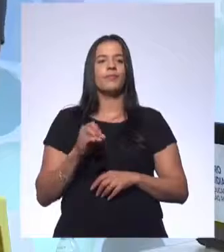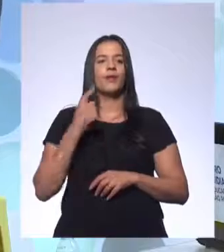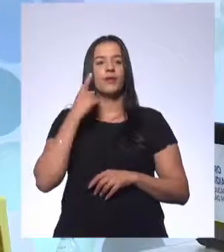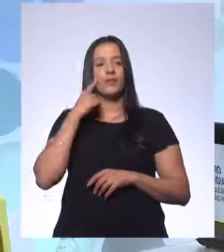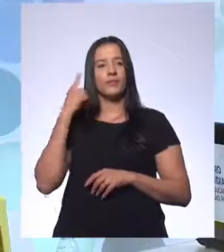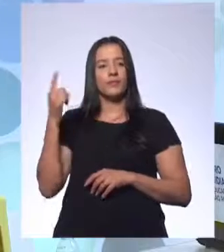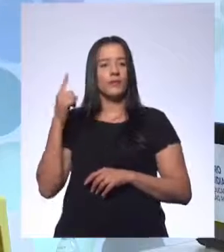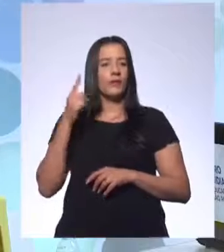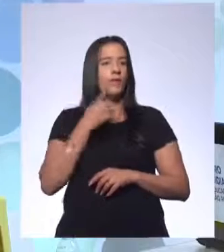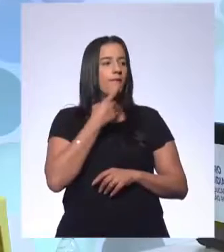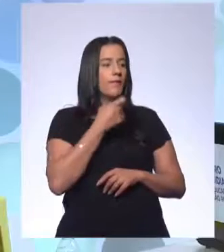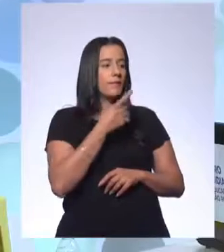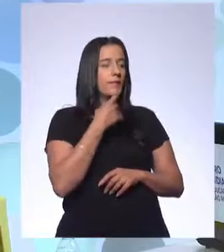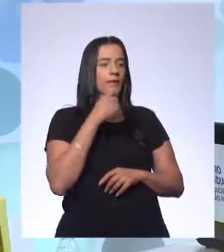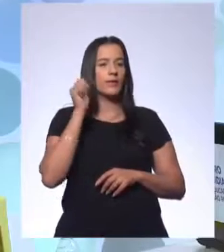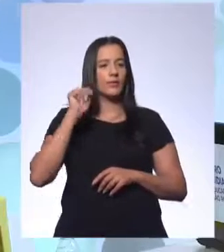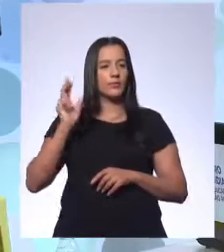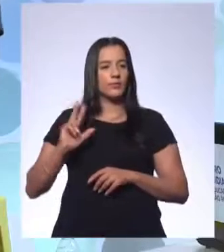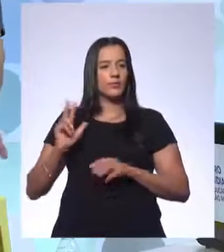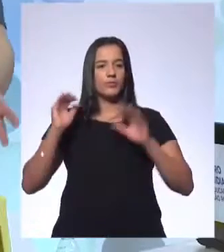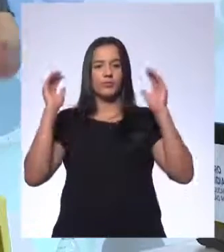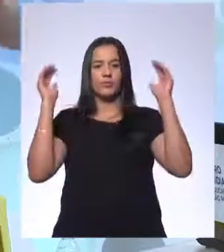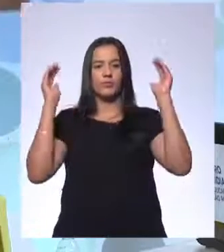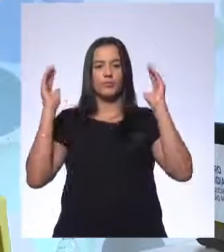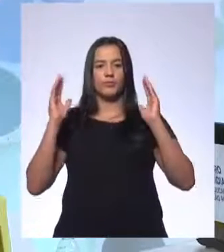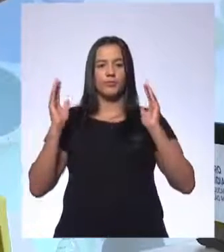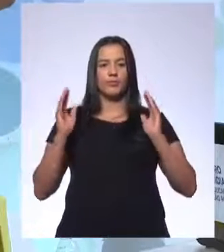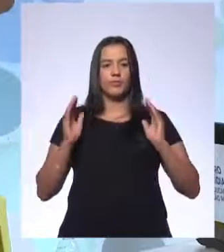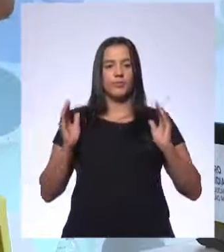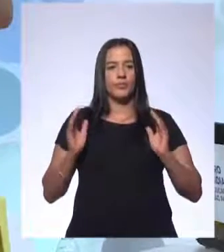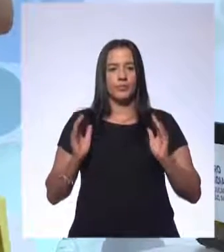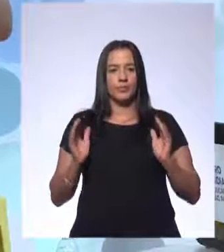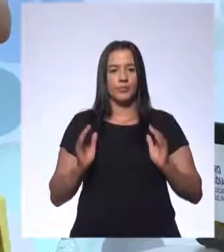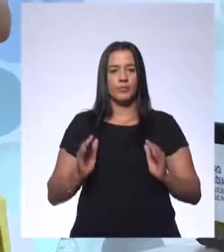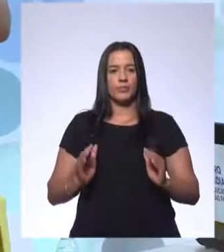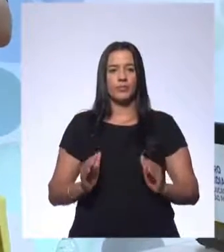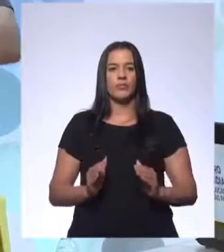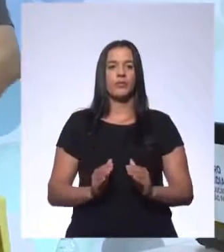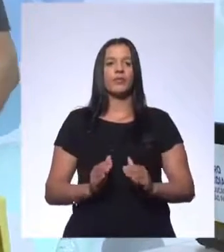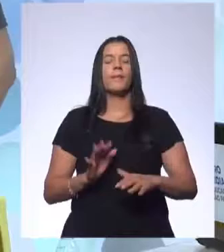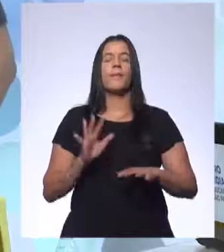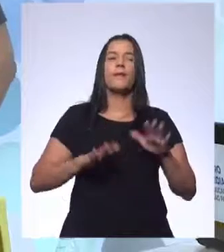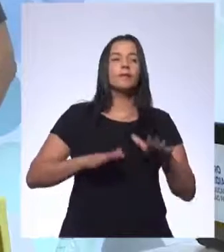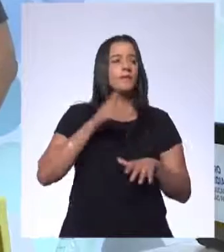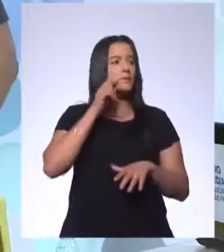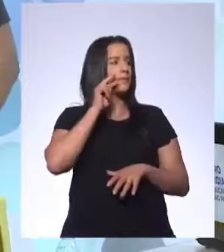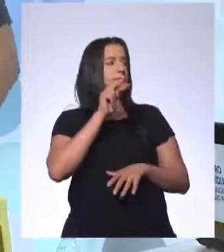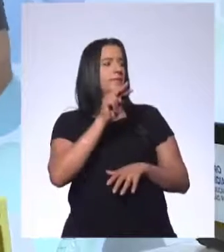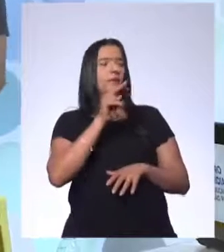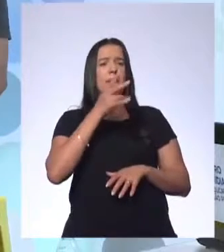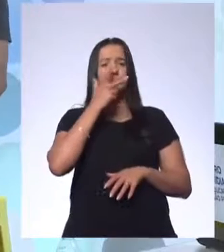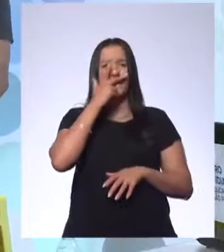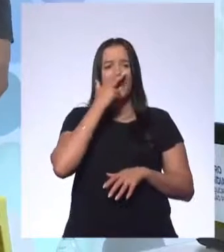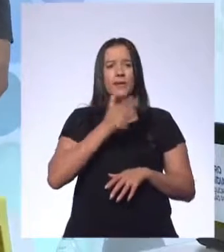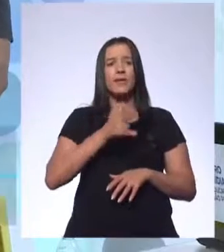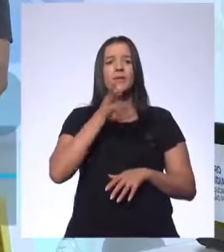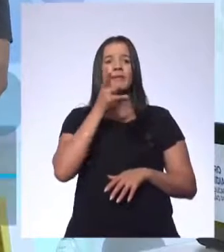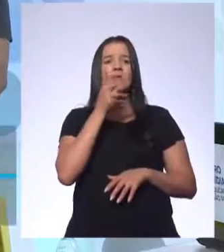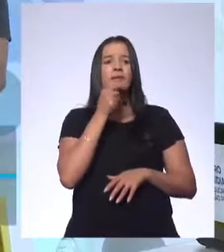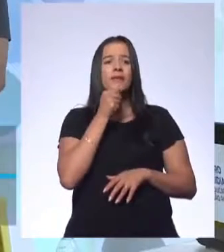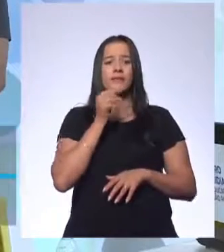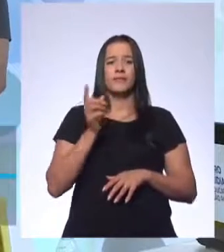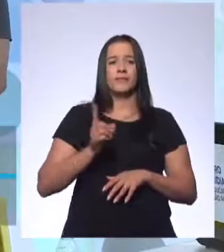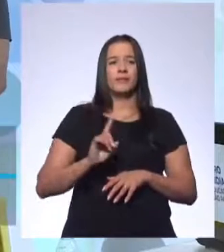árvorezinha está parecendo que é um processo até que dá a impressão que é lento, né? Porque você vai aqui, dali, mas isso acontece assim, ó. É